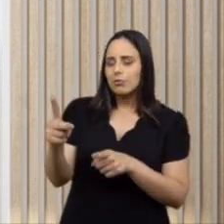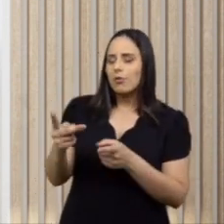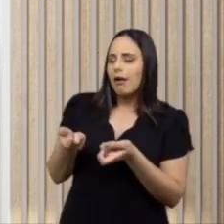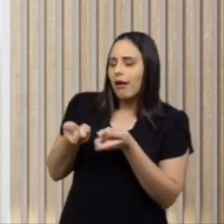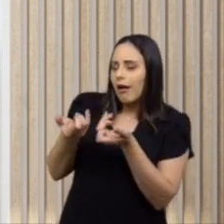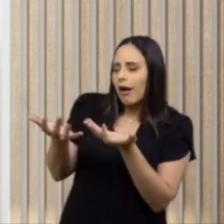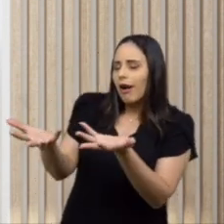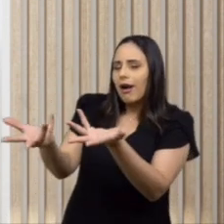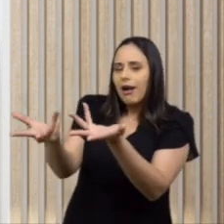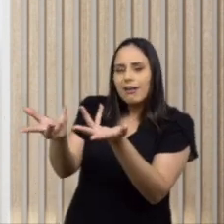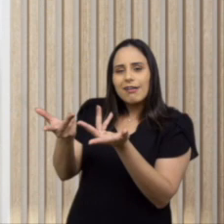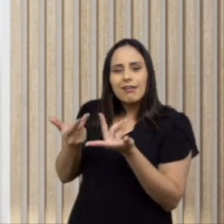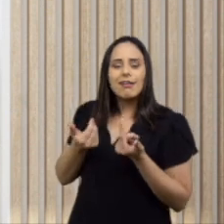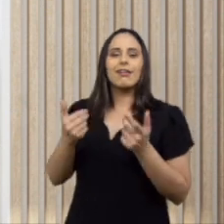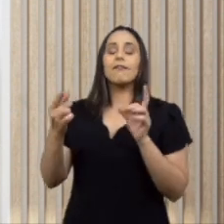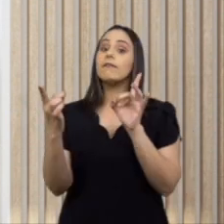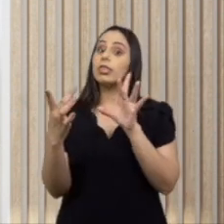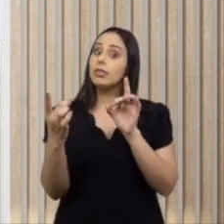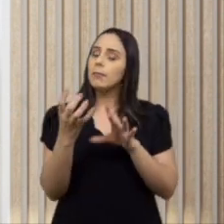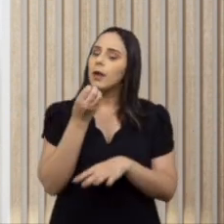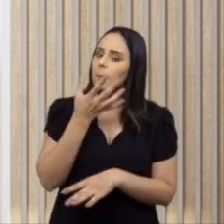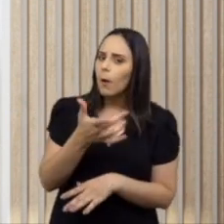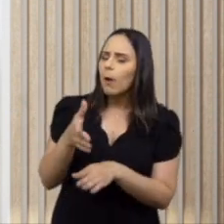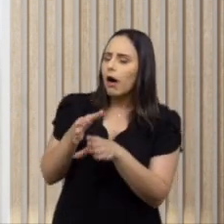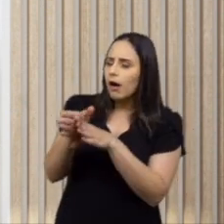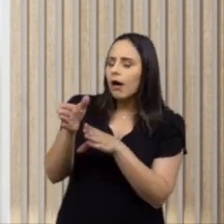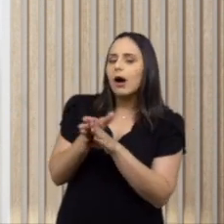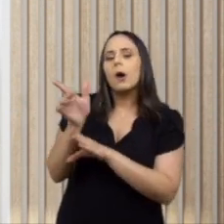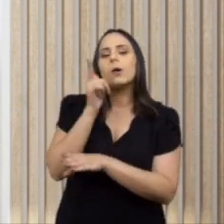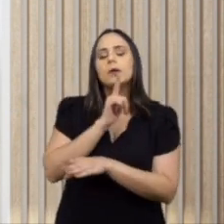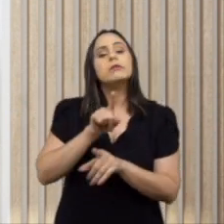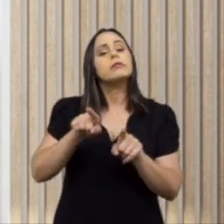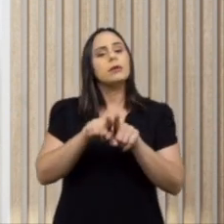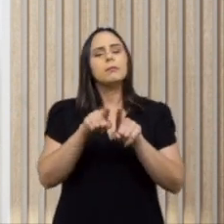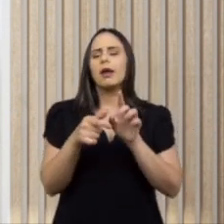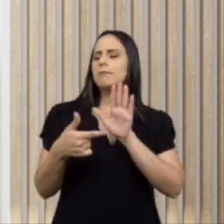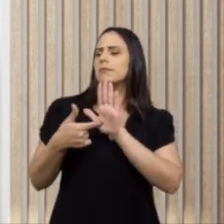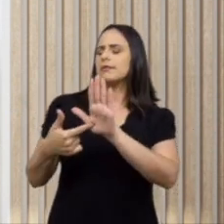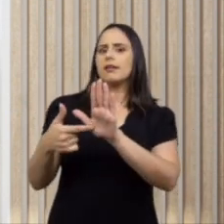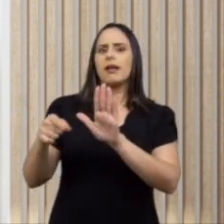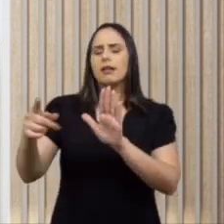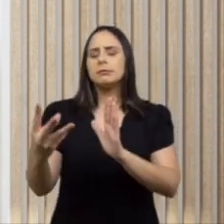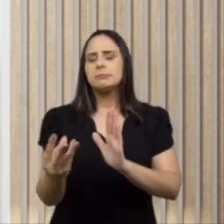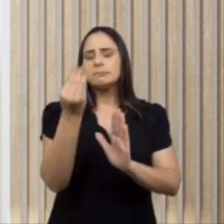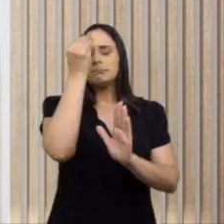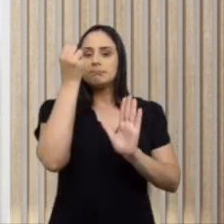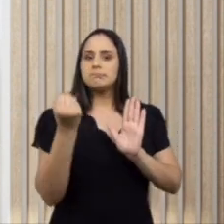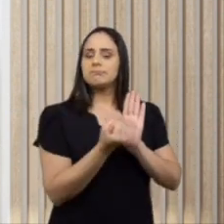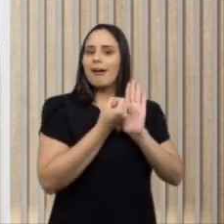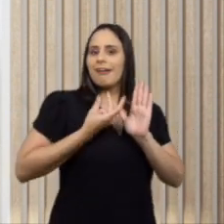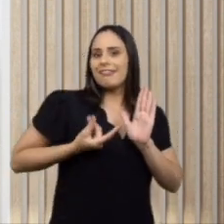vender ideias, convencer pessoas, dar bons feedbacks e fazer apresentações inesquecíveis.